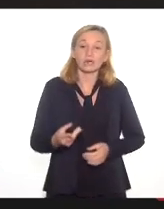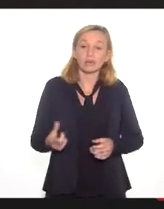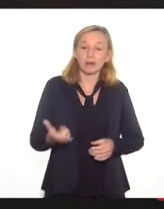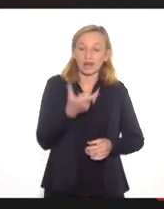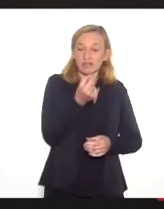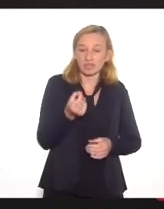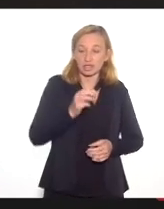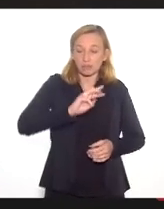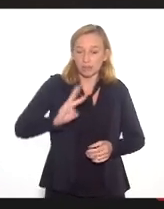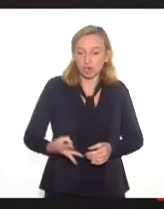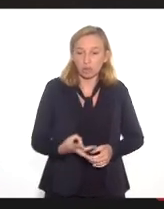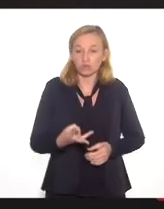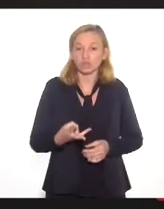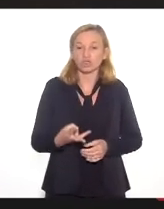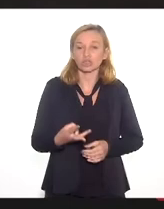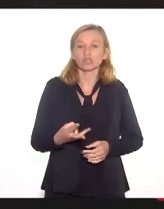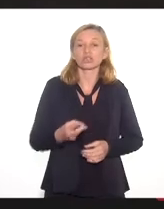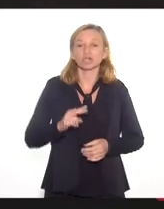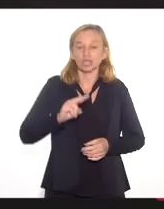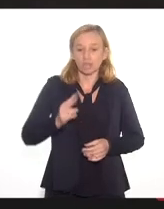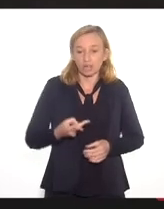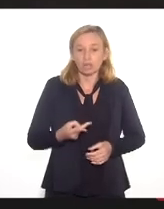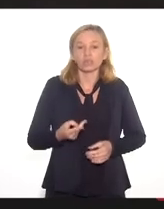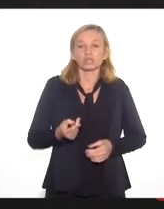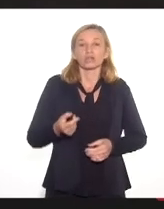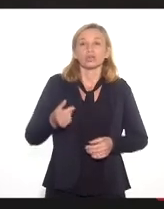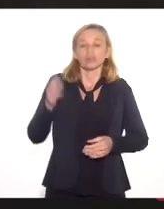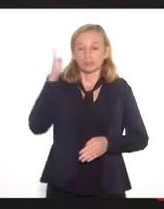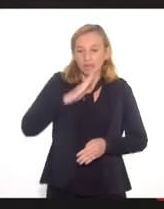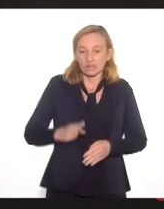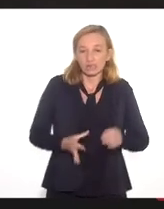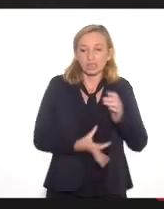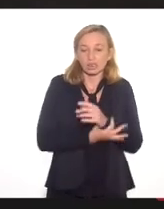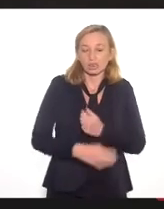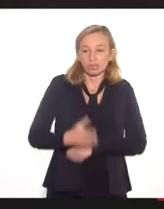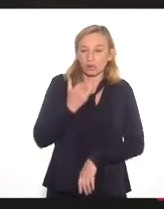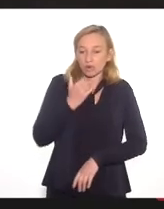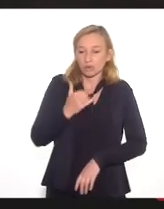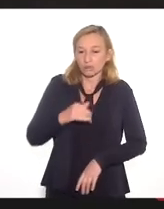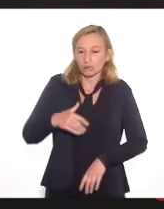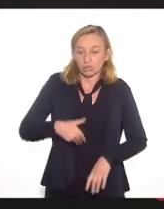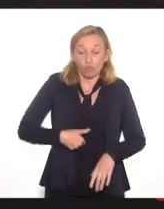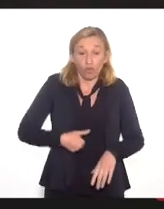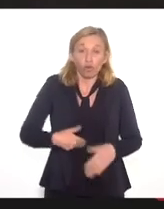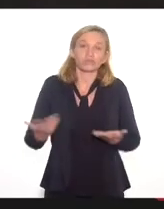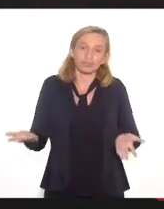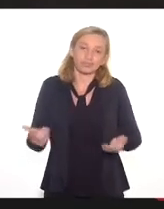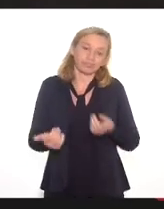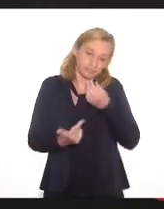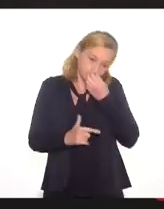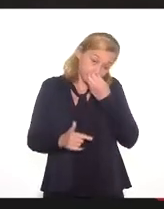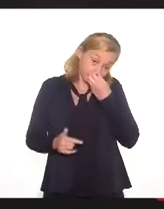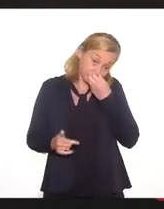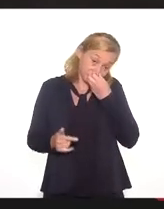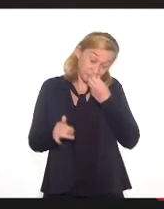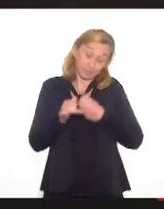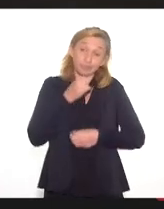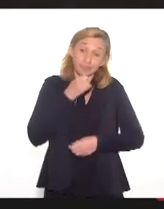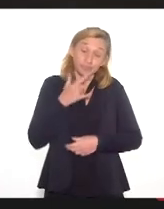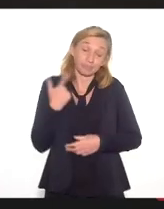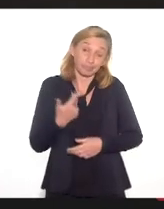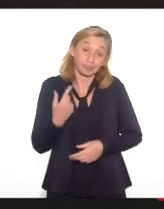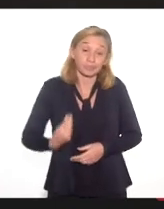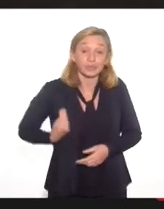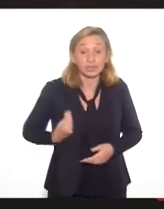brasileiros ou um pouco mais de 20 milhões de brasileiros em situação de insegurança alimentar grave que é a fome então isso é uma tragédia que nós estamos